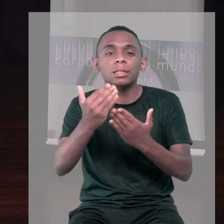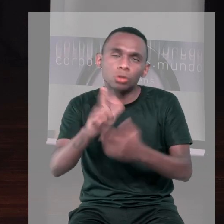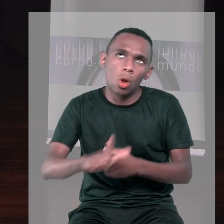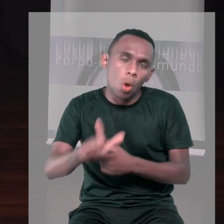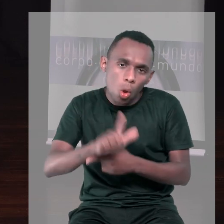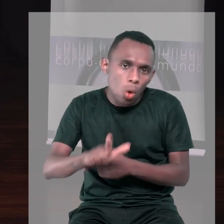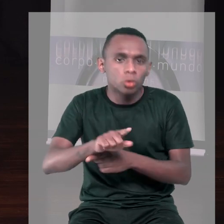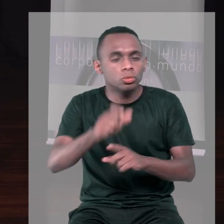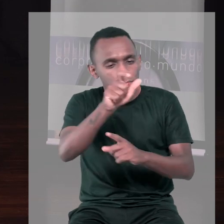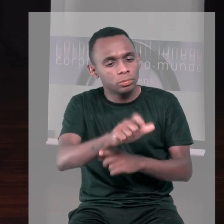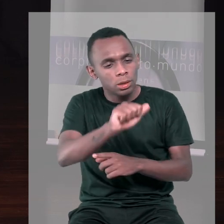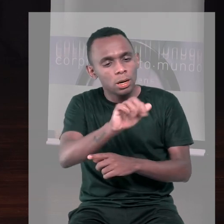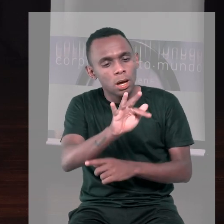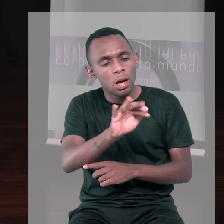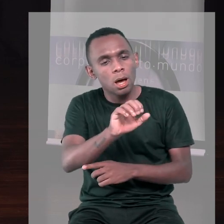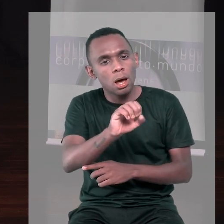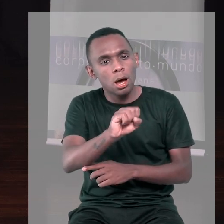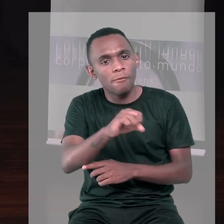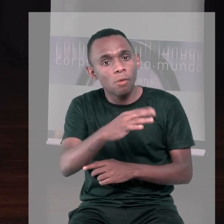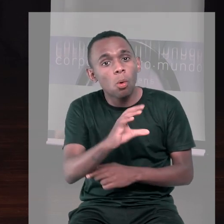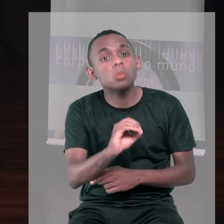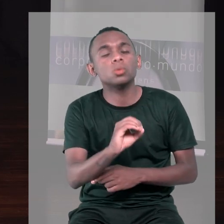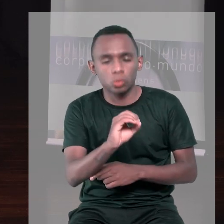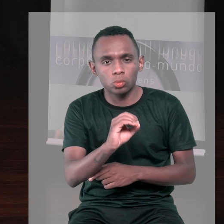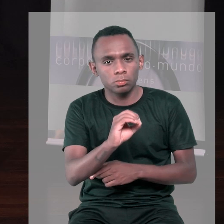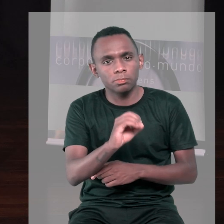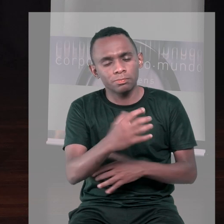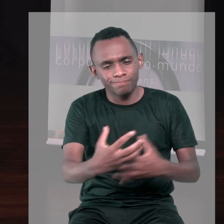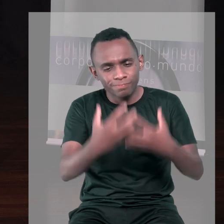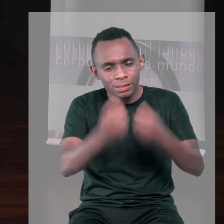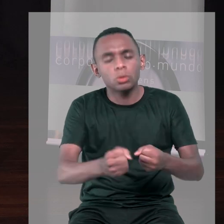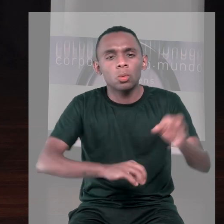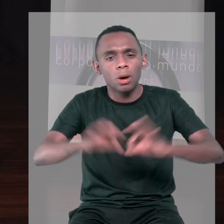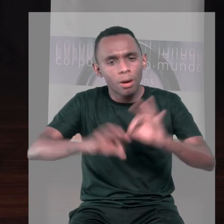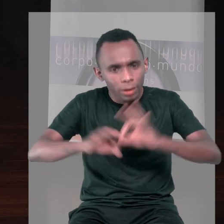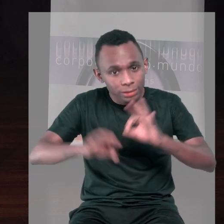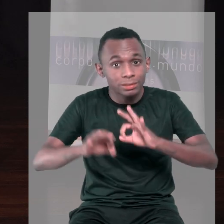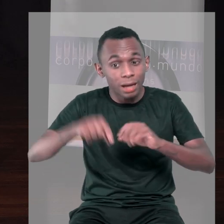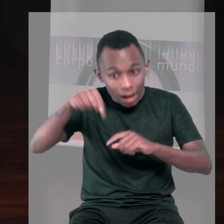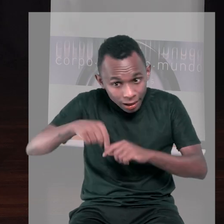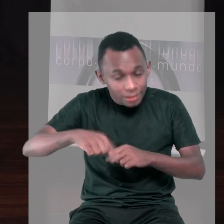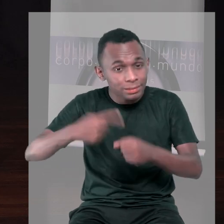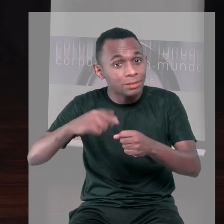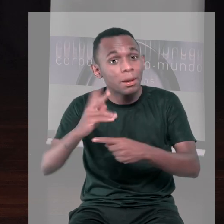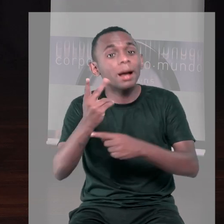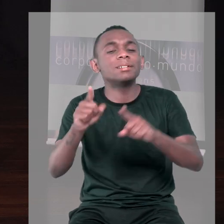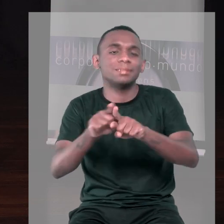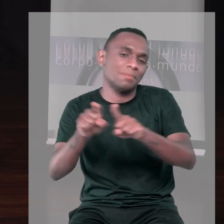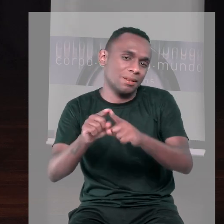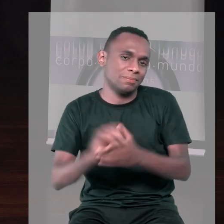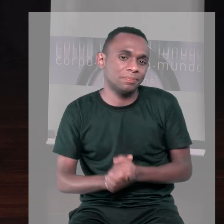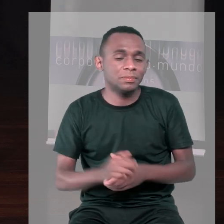dando o apoio para que essa comunicação hoje possa acontecer, em especial a Ana